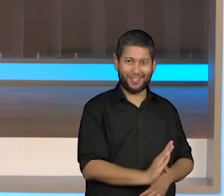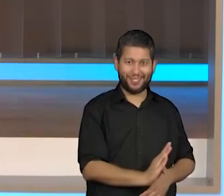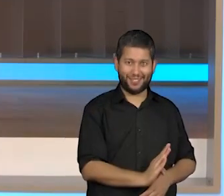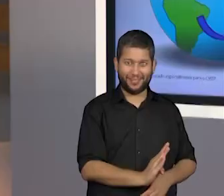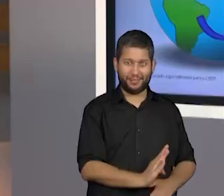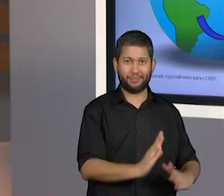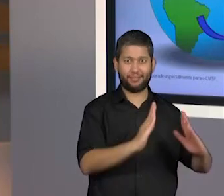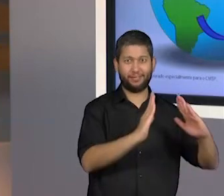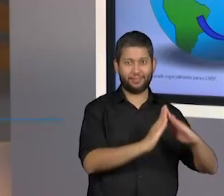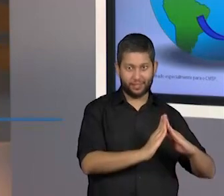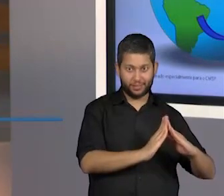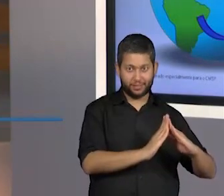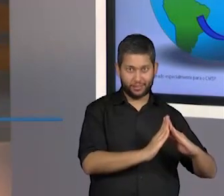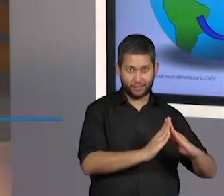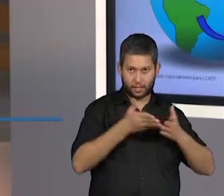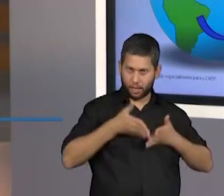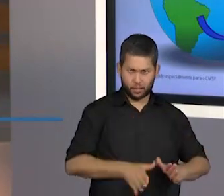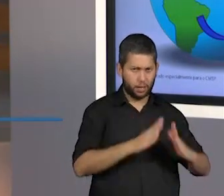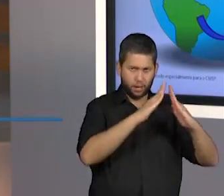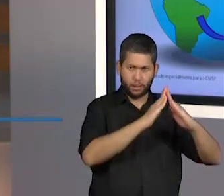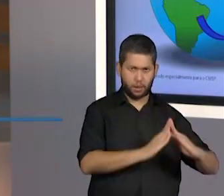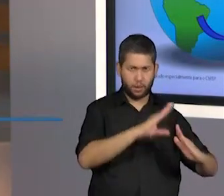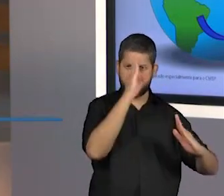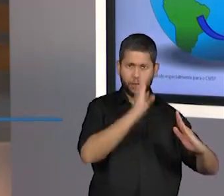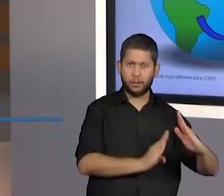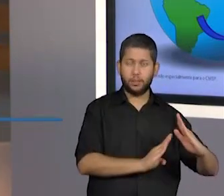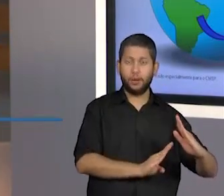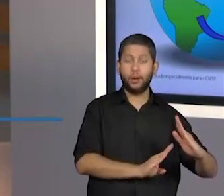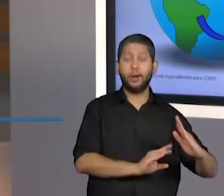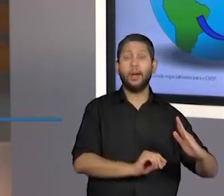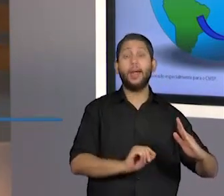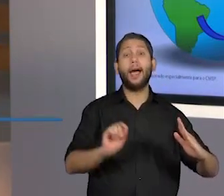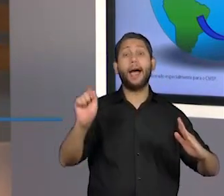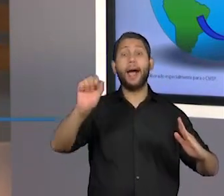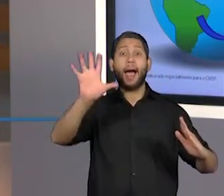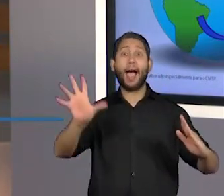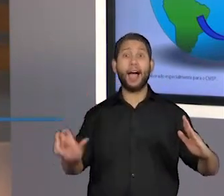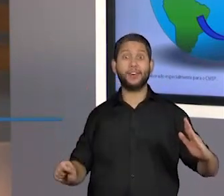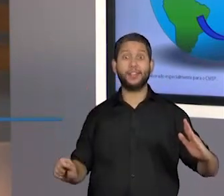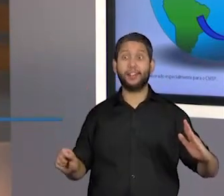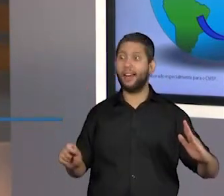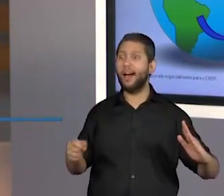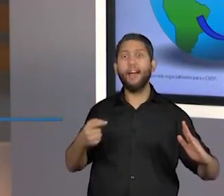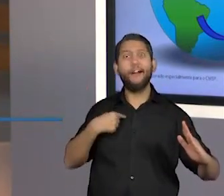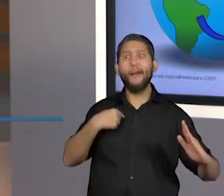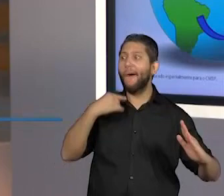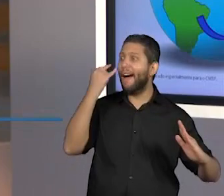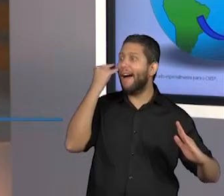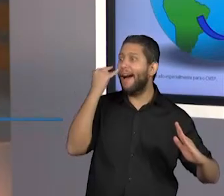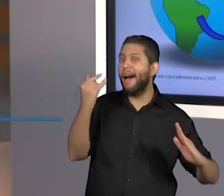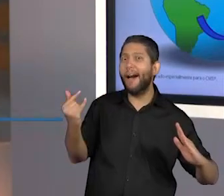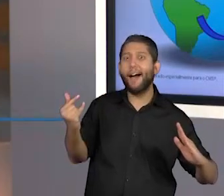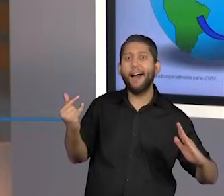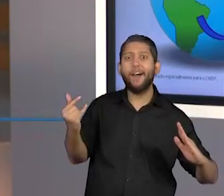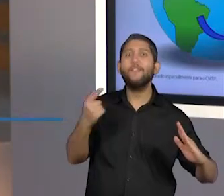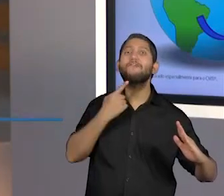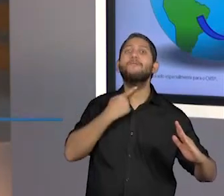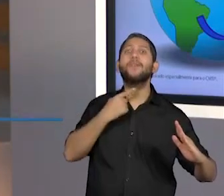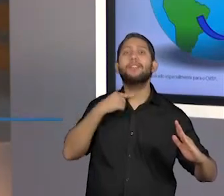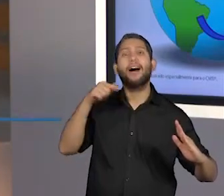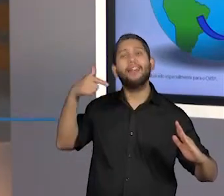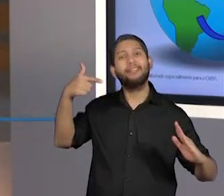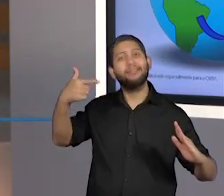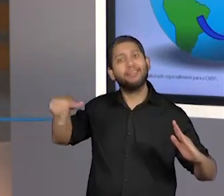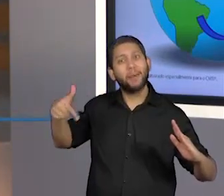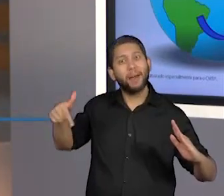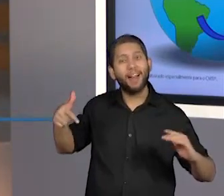vou mudar. Vou sair do Brasil e vou para a África. Então, para as pessoas que estão aqui no Brasil, eu sou um emigrante.